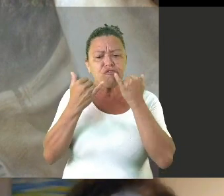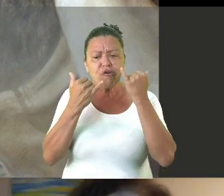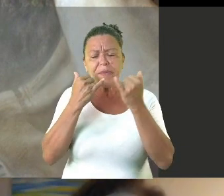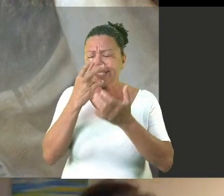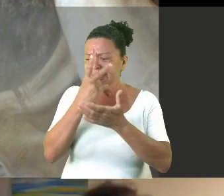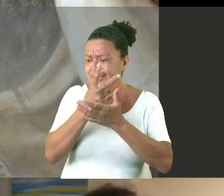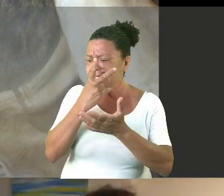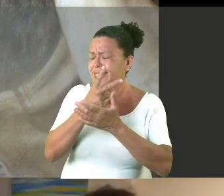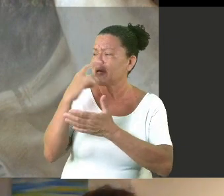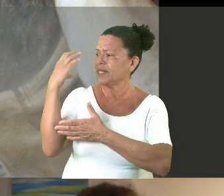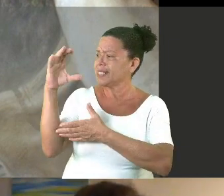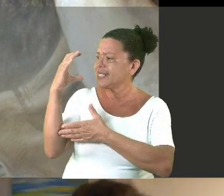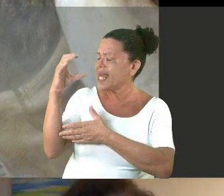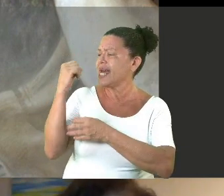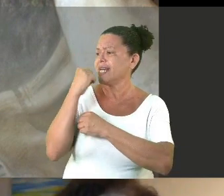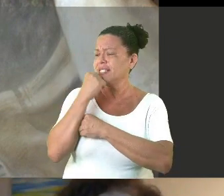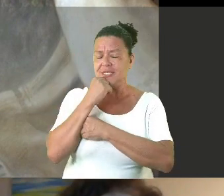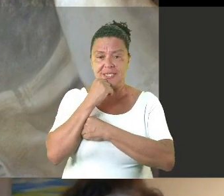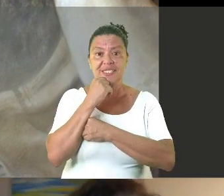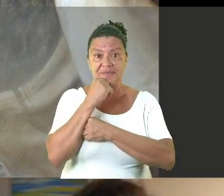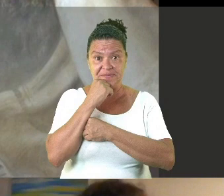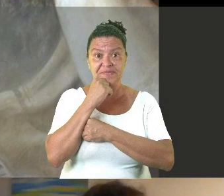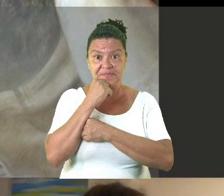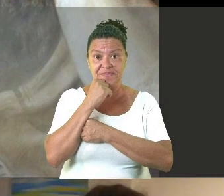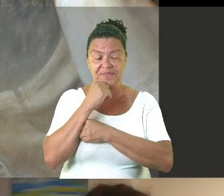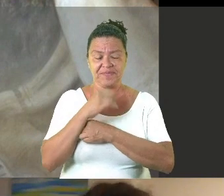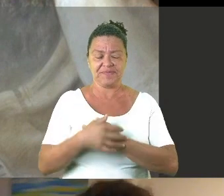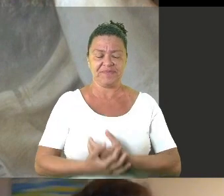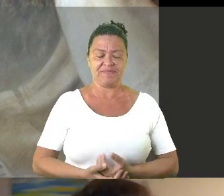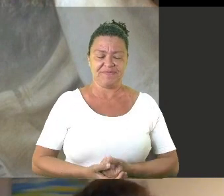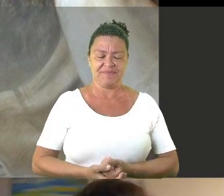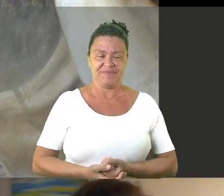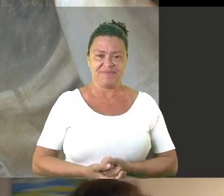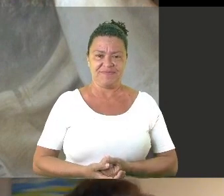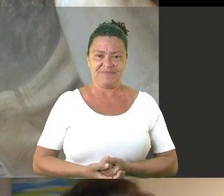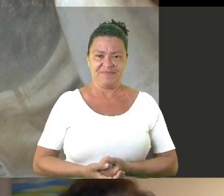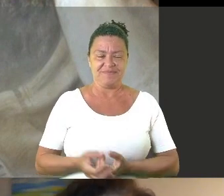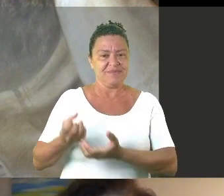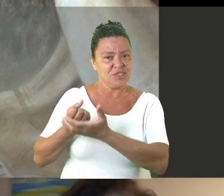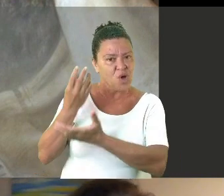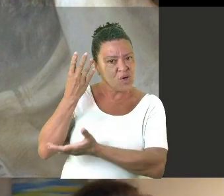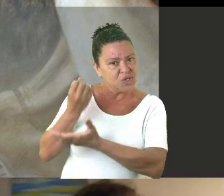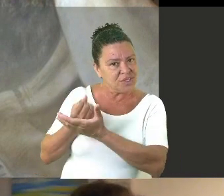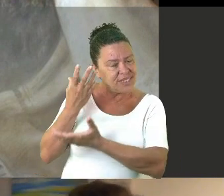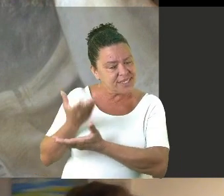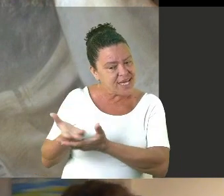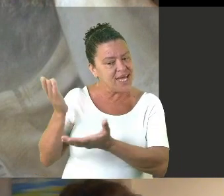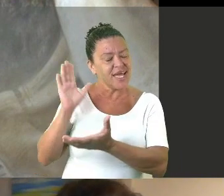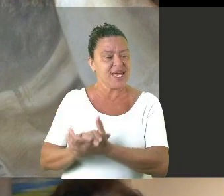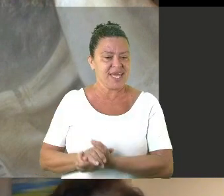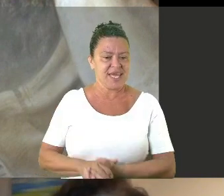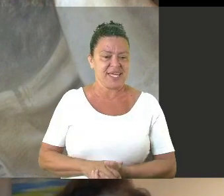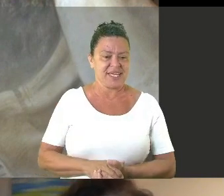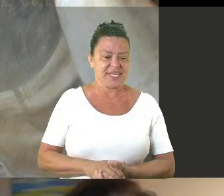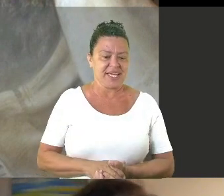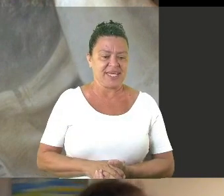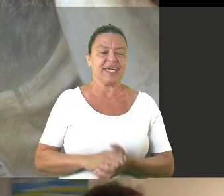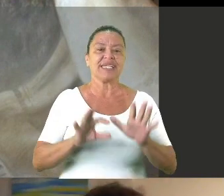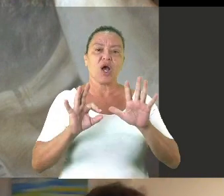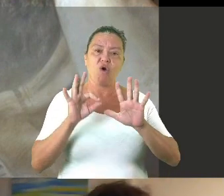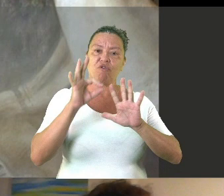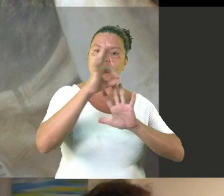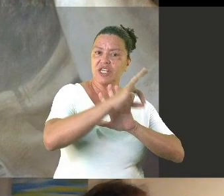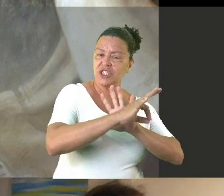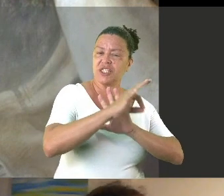da ciência, através da doutrina dos espíritos, vindo através da codificação de